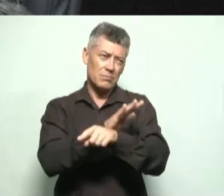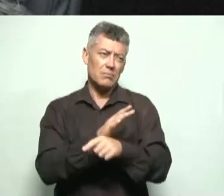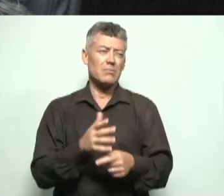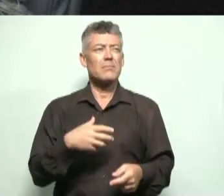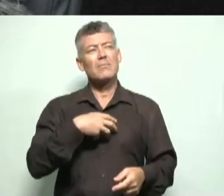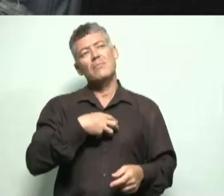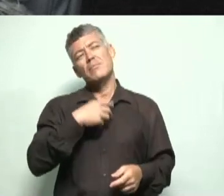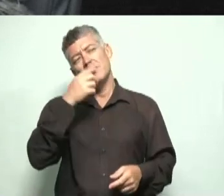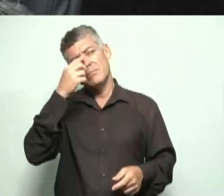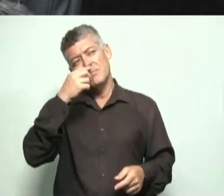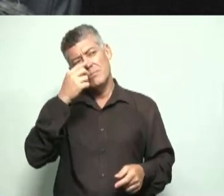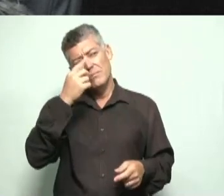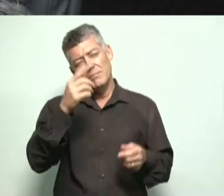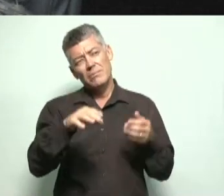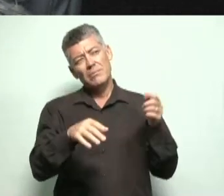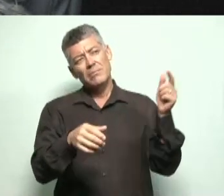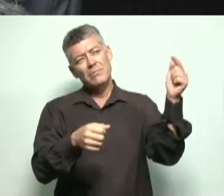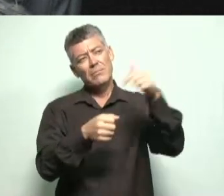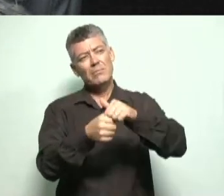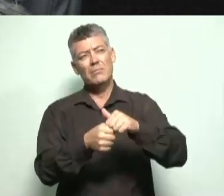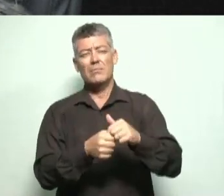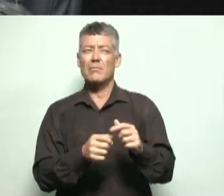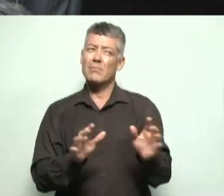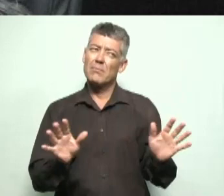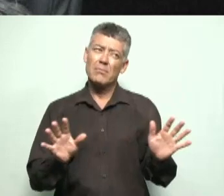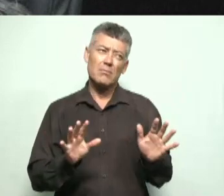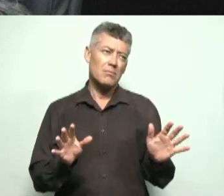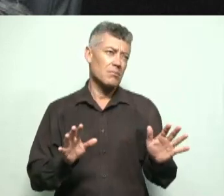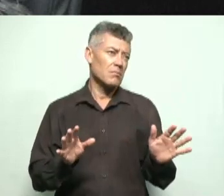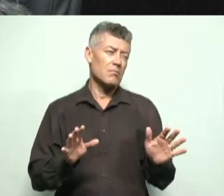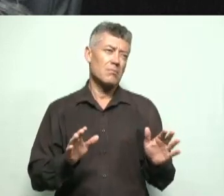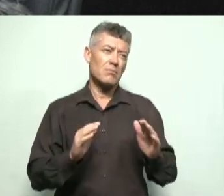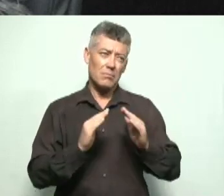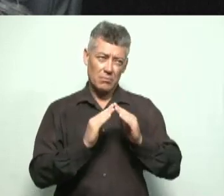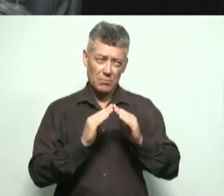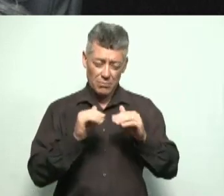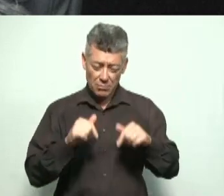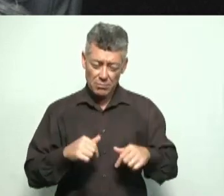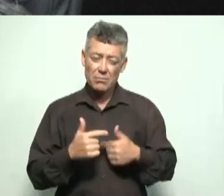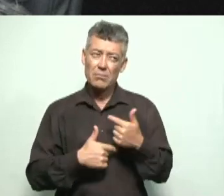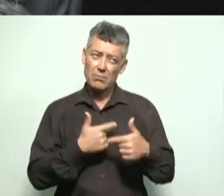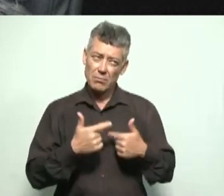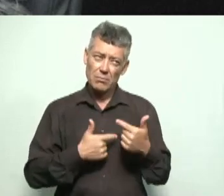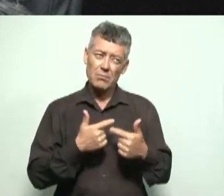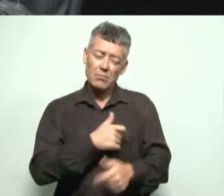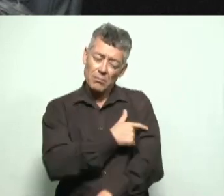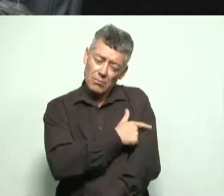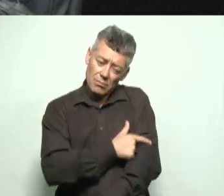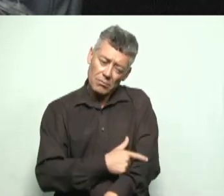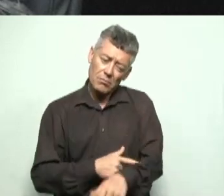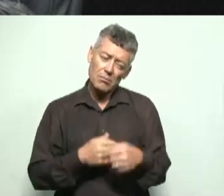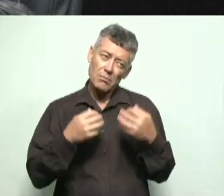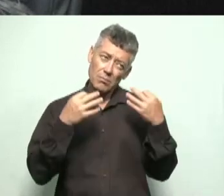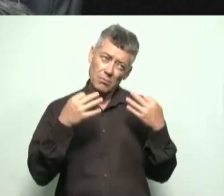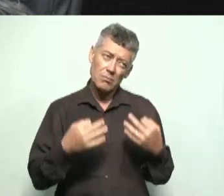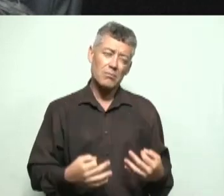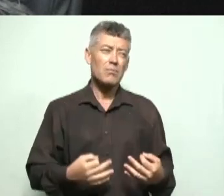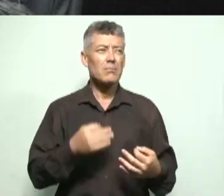mauricinho. E não é por esse lado que a gente chega a essa casa, chega com trabalho, chega com dignidade. E